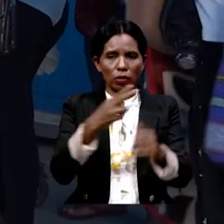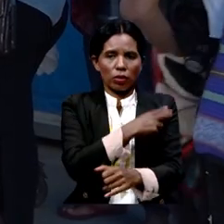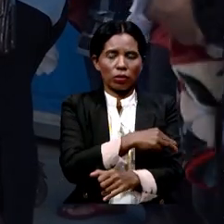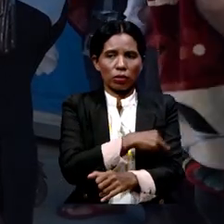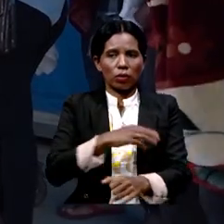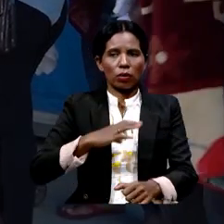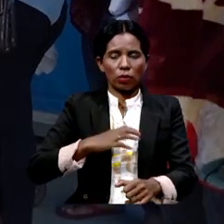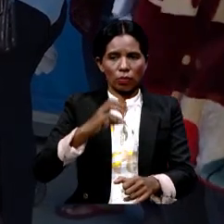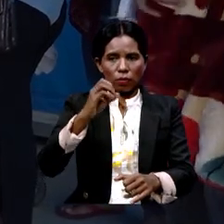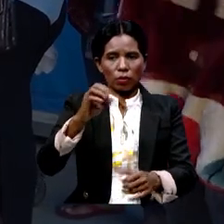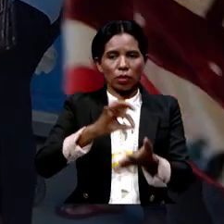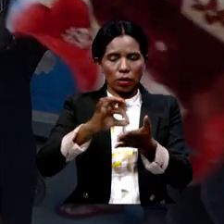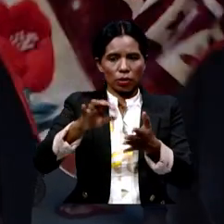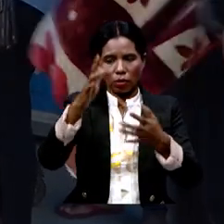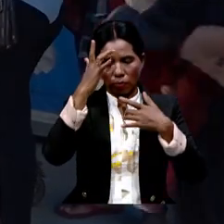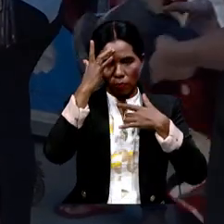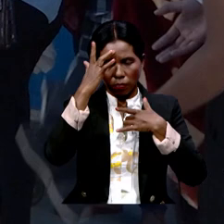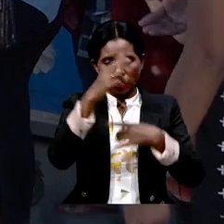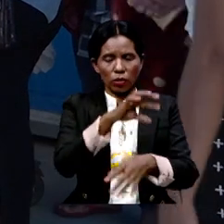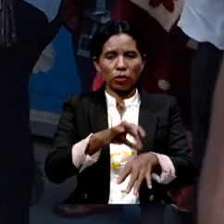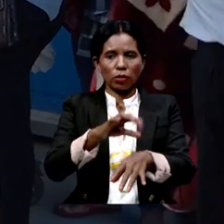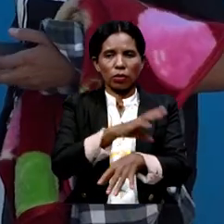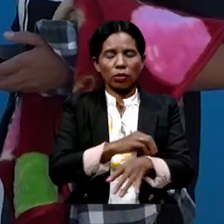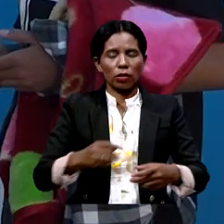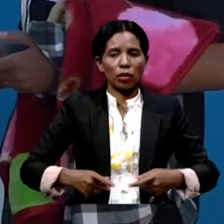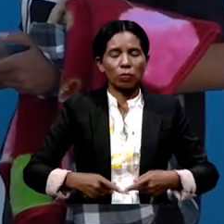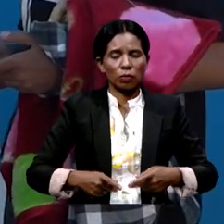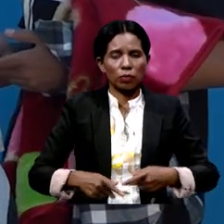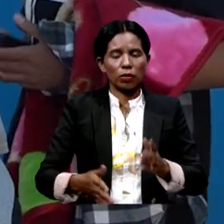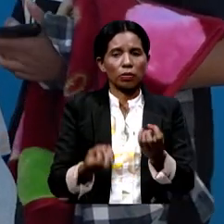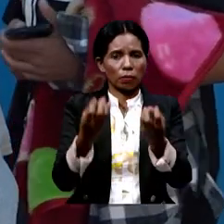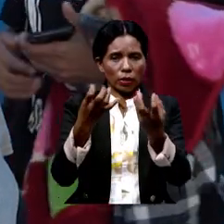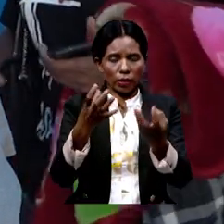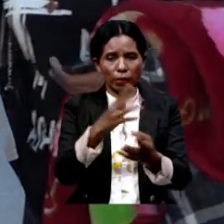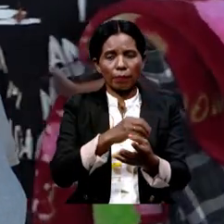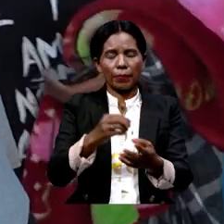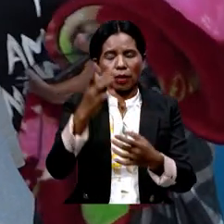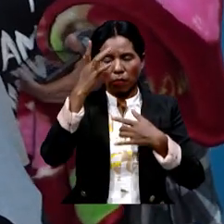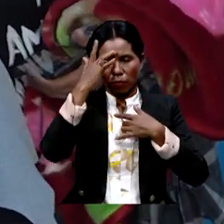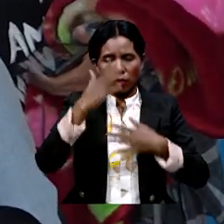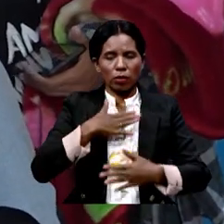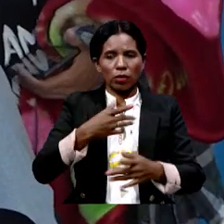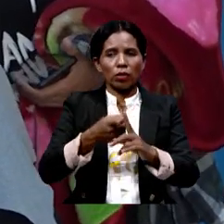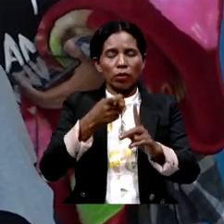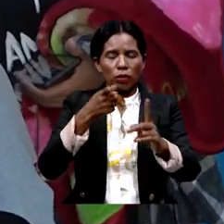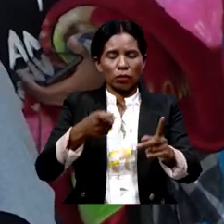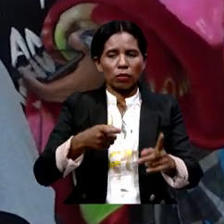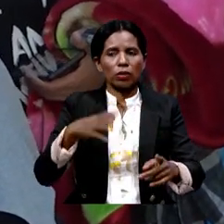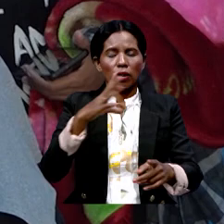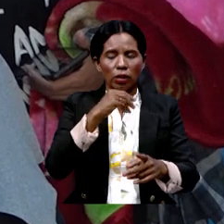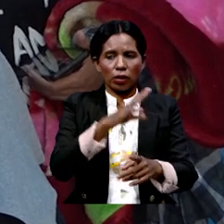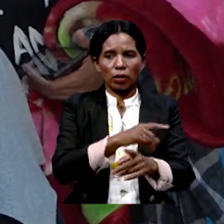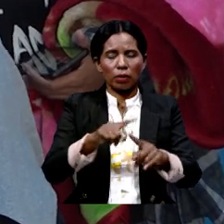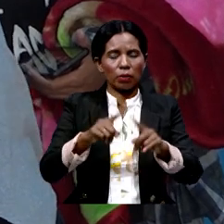Comoro resiste moras ispa kulit no diarreia as. Emília declara moras ispa ne causa husi rairahun, mas